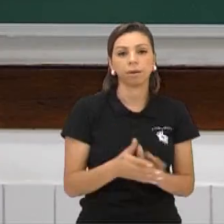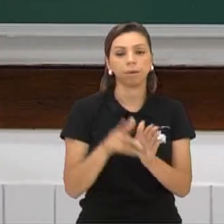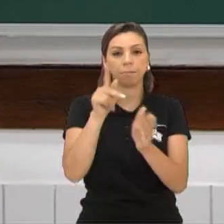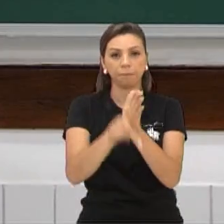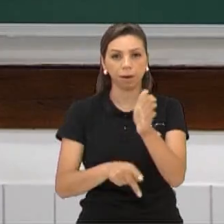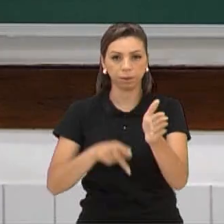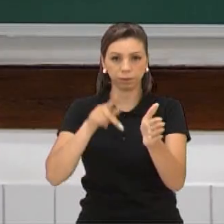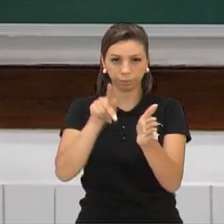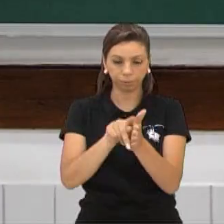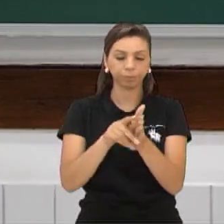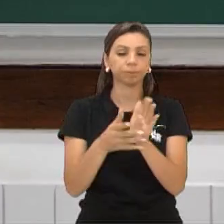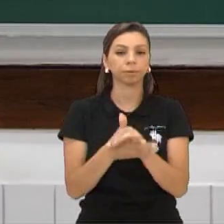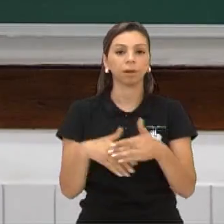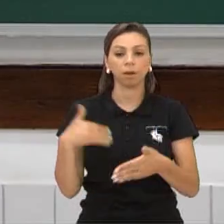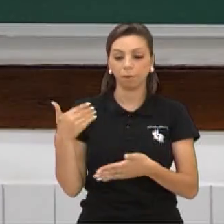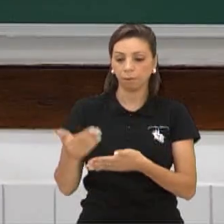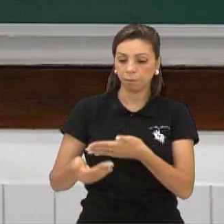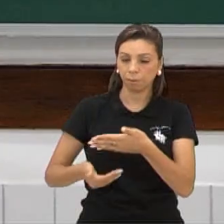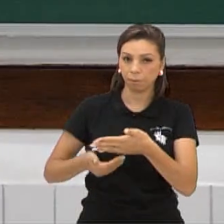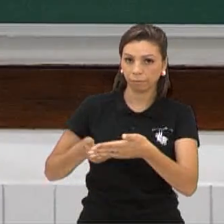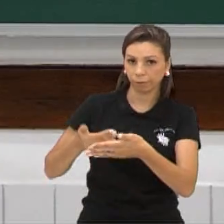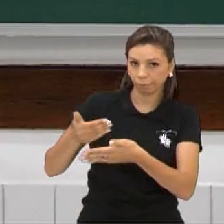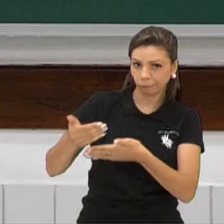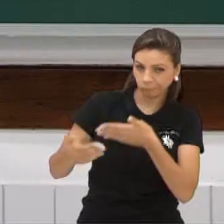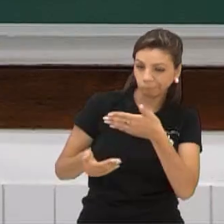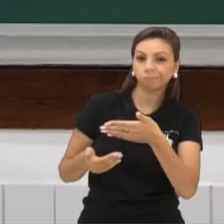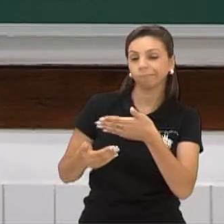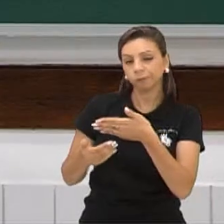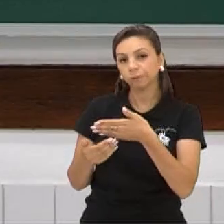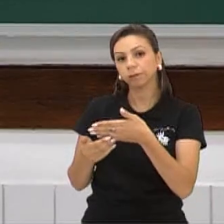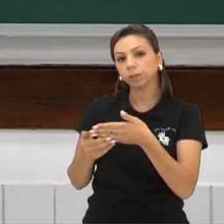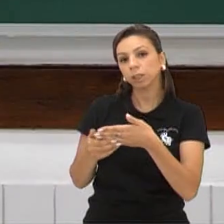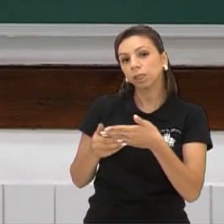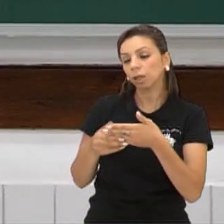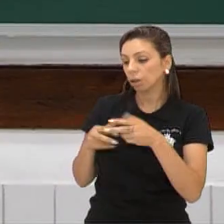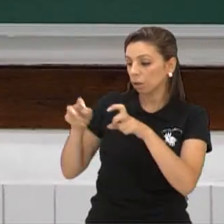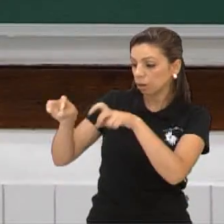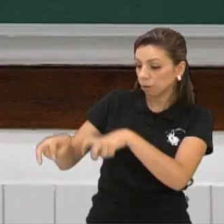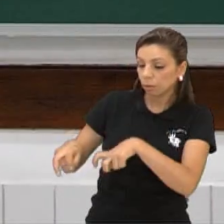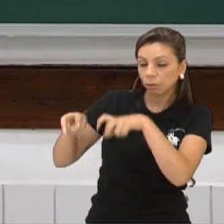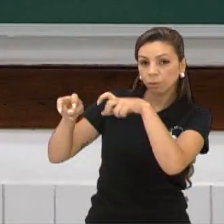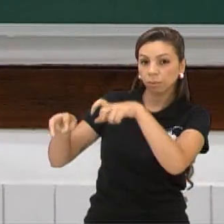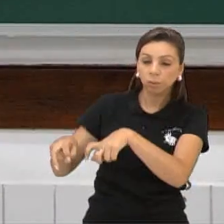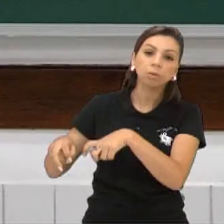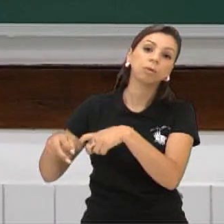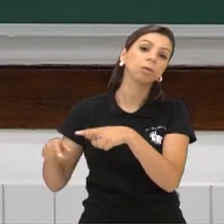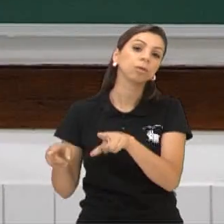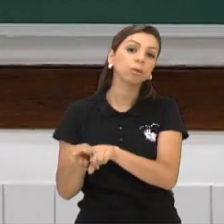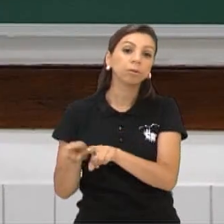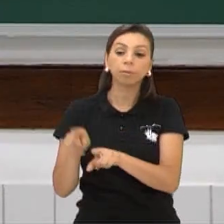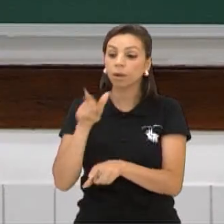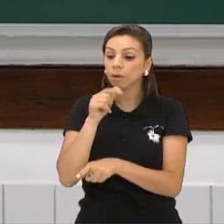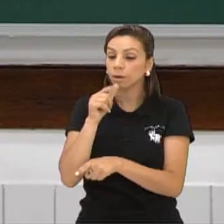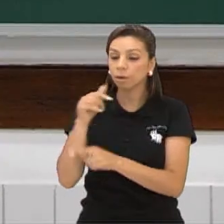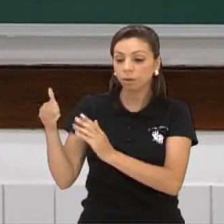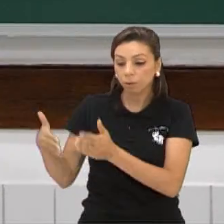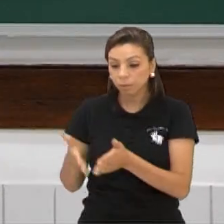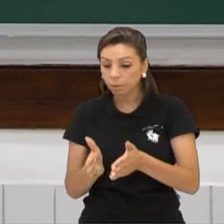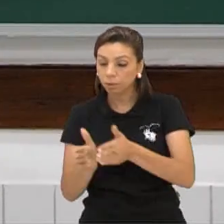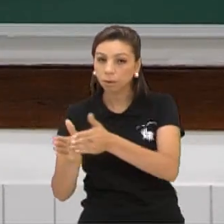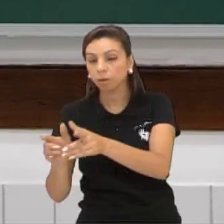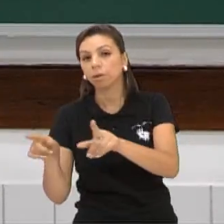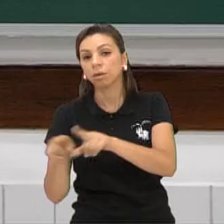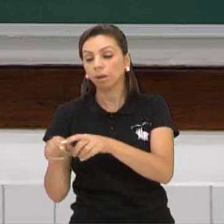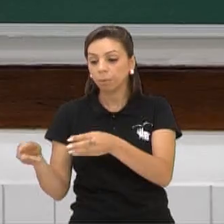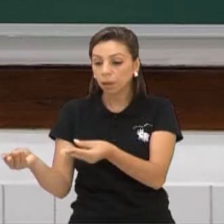evoluindo a partir em direção ao interior, buscando alternativas ligadas ao fluxo dos rios e à qualidade